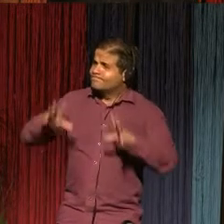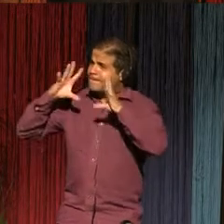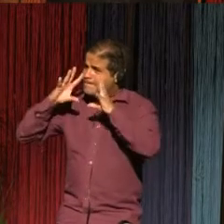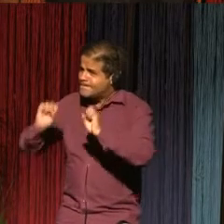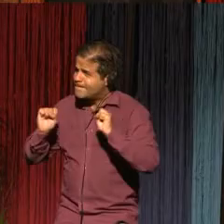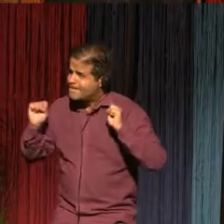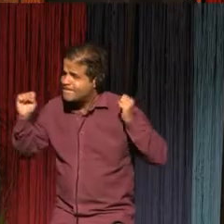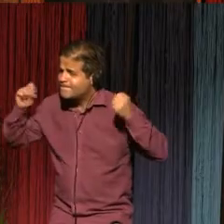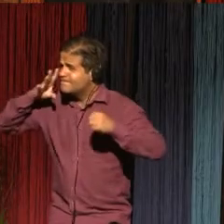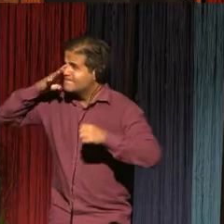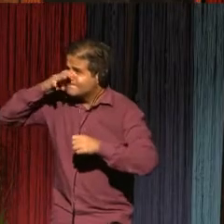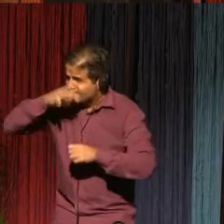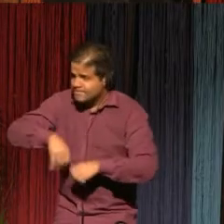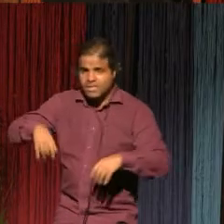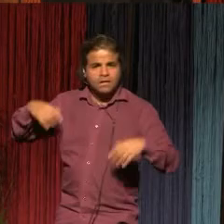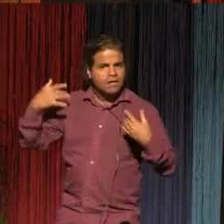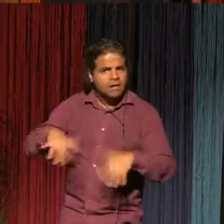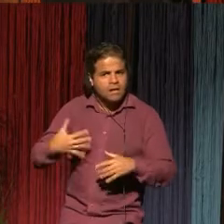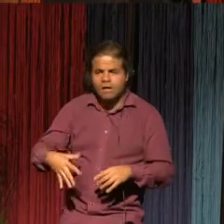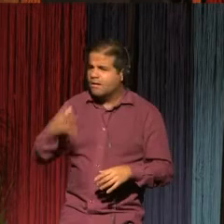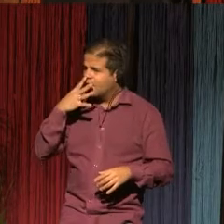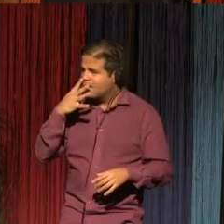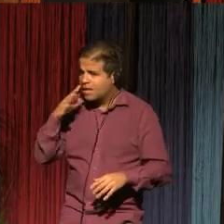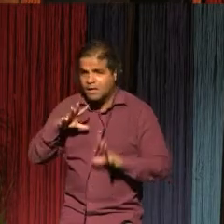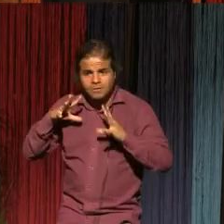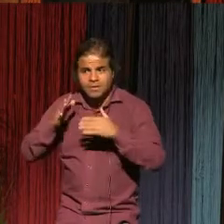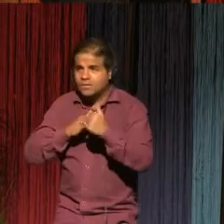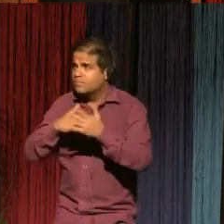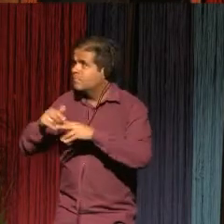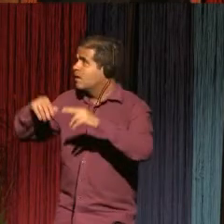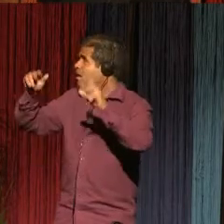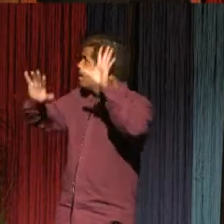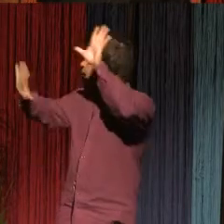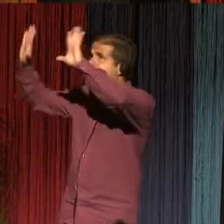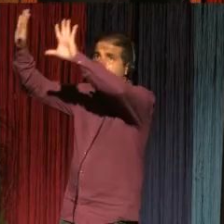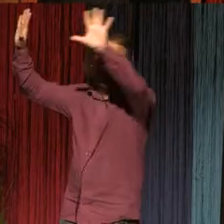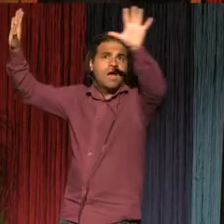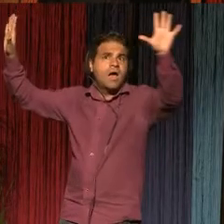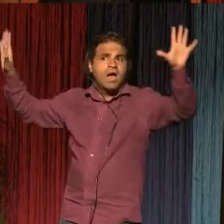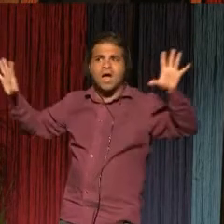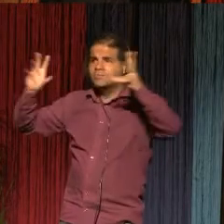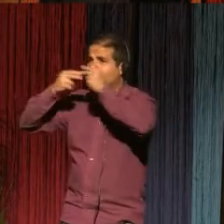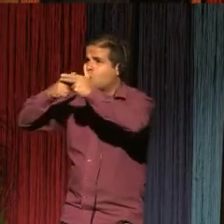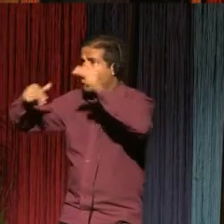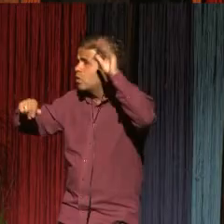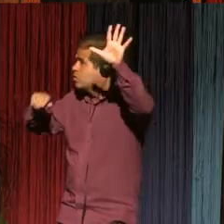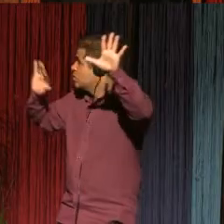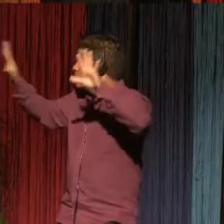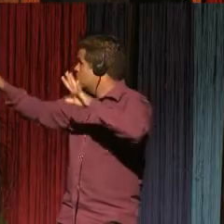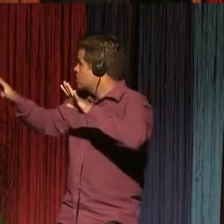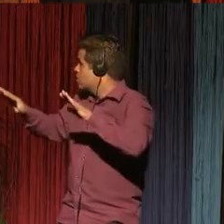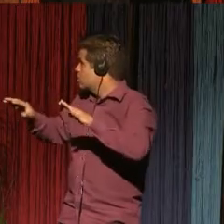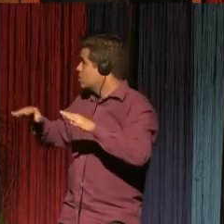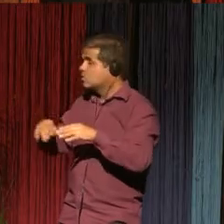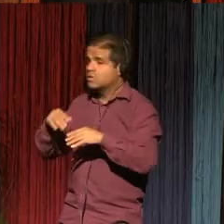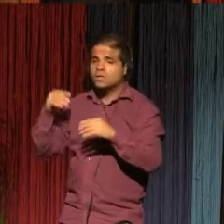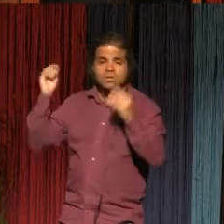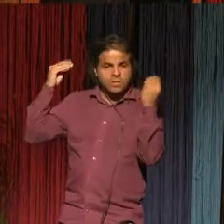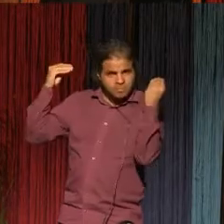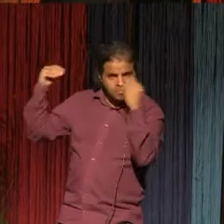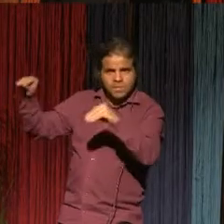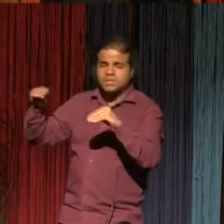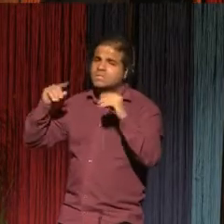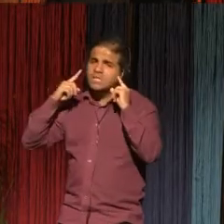atenção focada surpreendentes, apesar de todas as distrações à sua volta. Não tem som no vídeo, mas não é necessário,